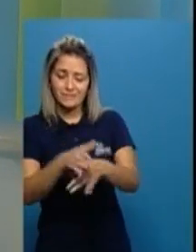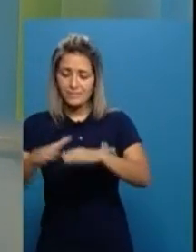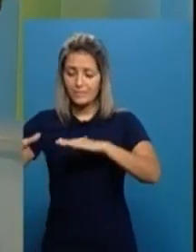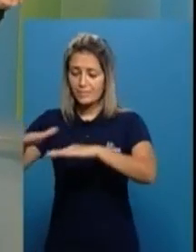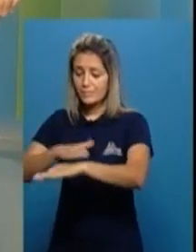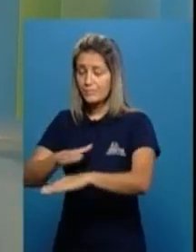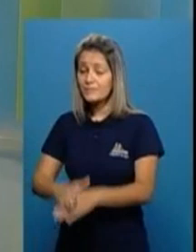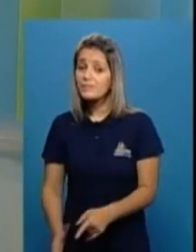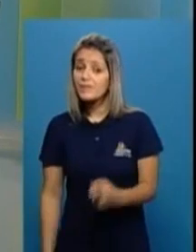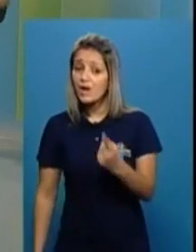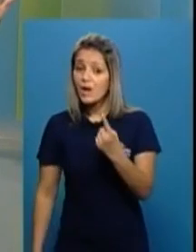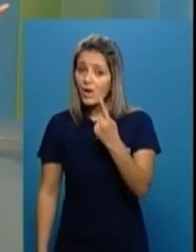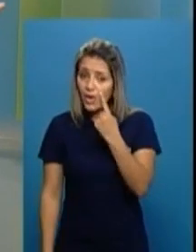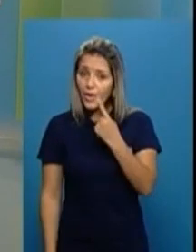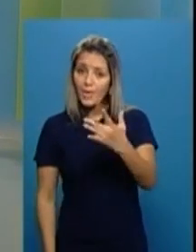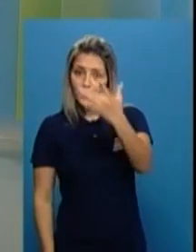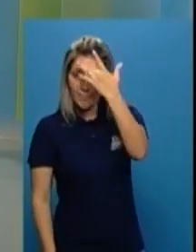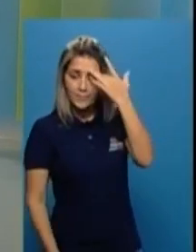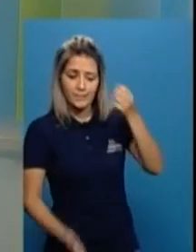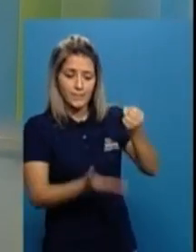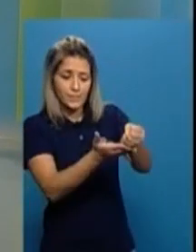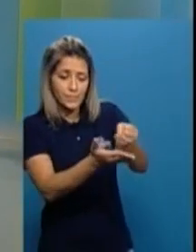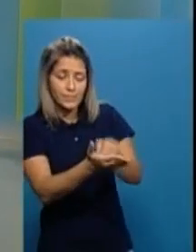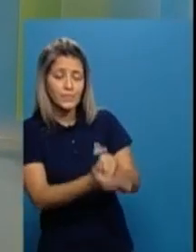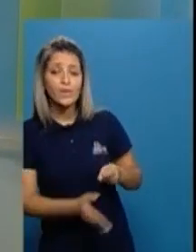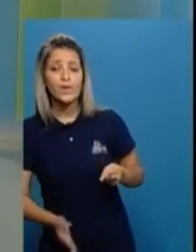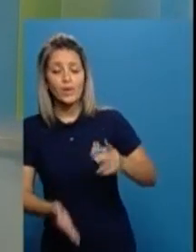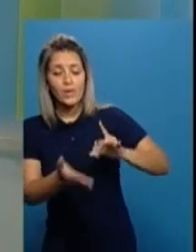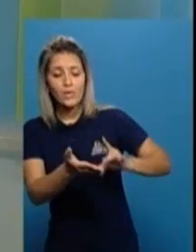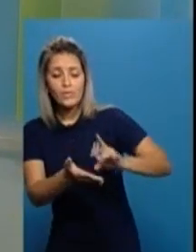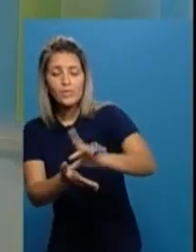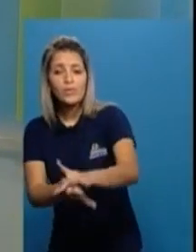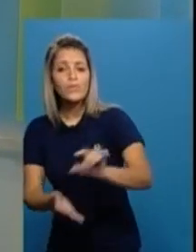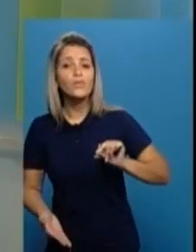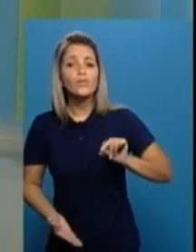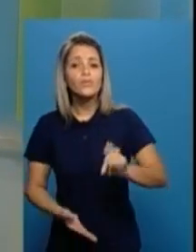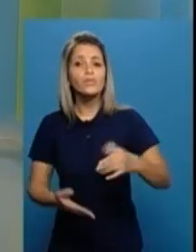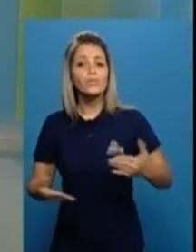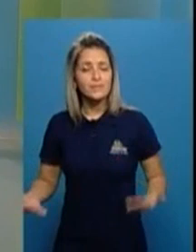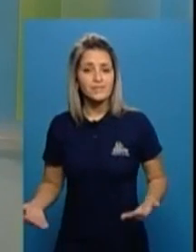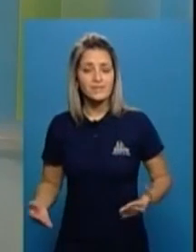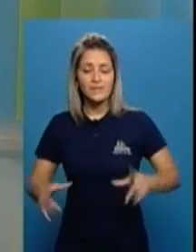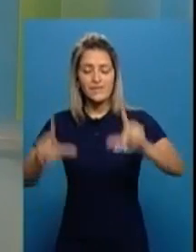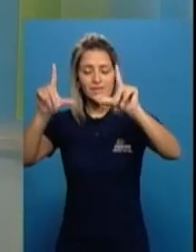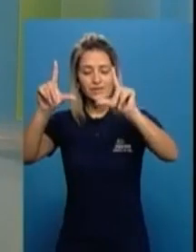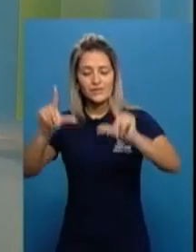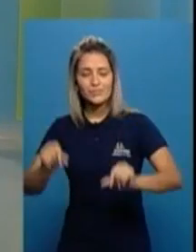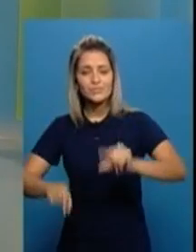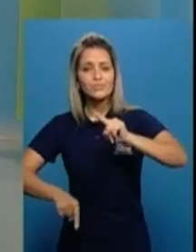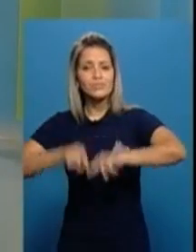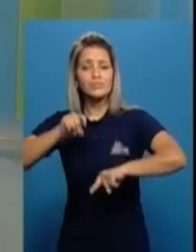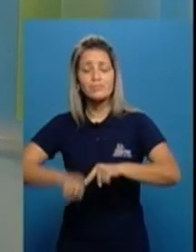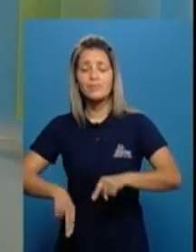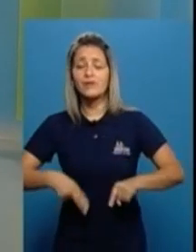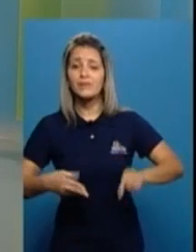corte ou inclusão de pessoal e ou paradas de equipamentos ou diminuição e movimentação de